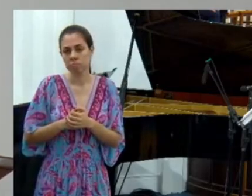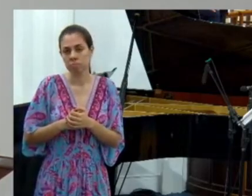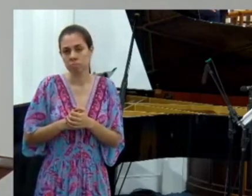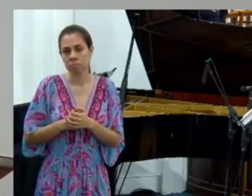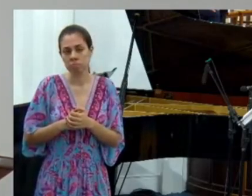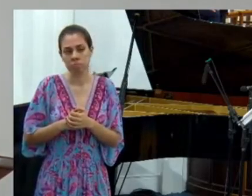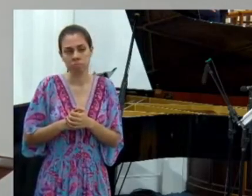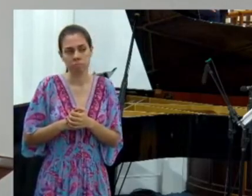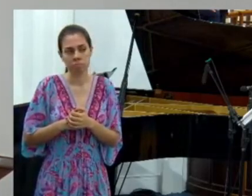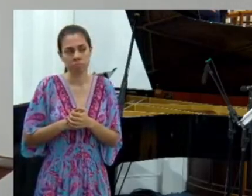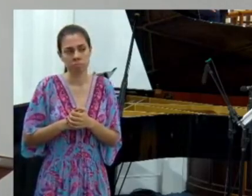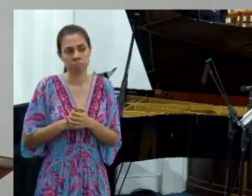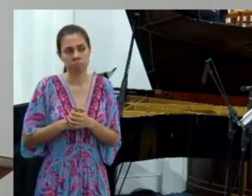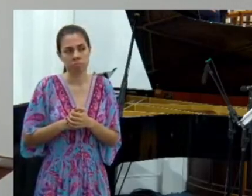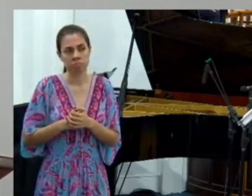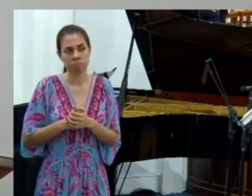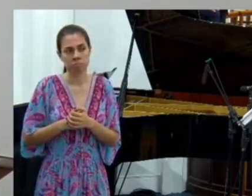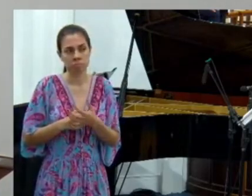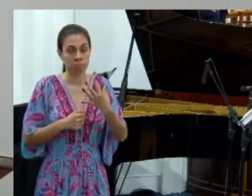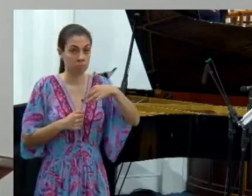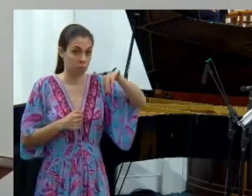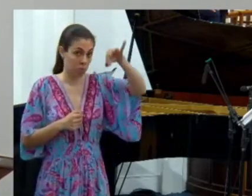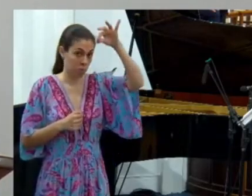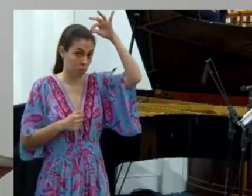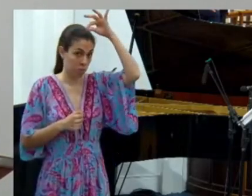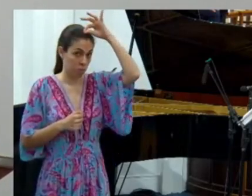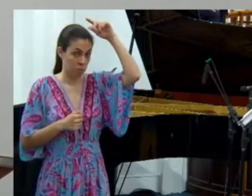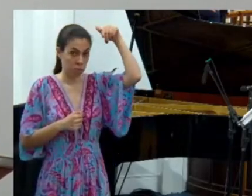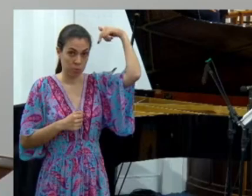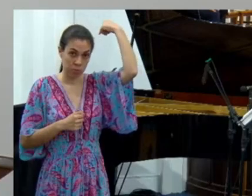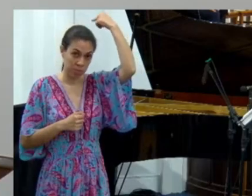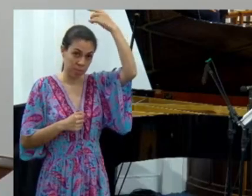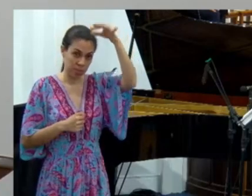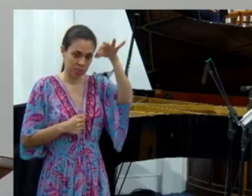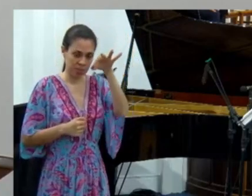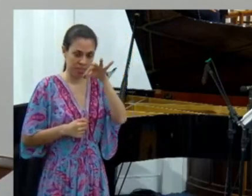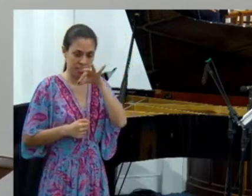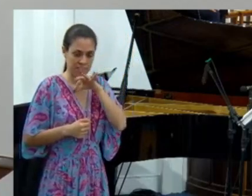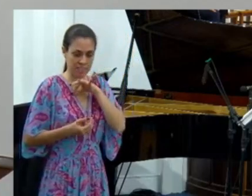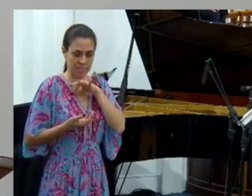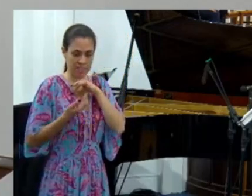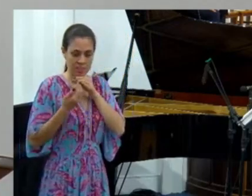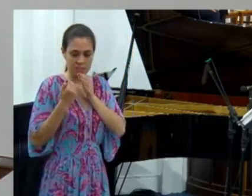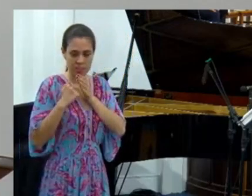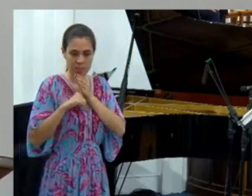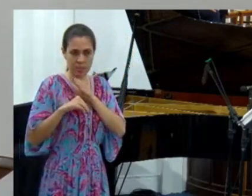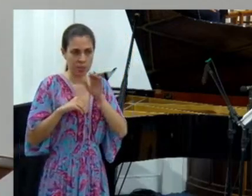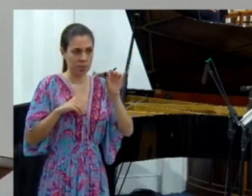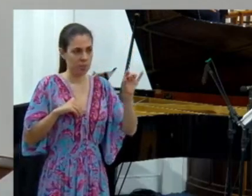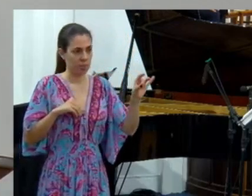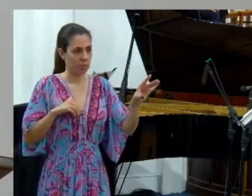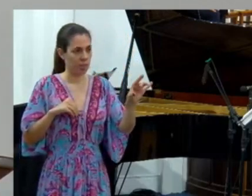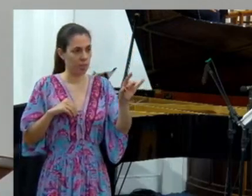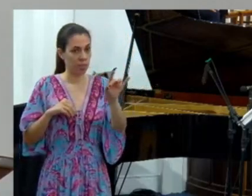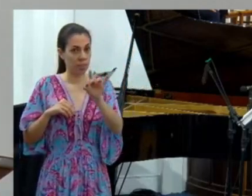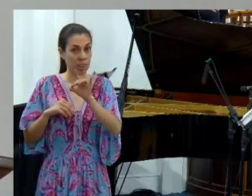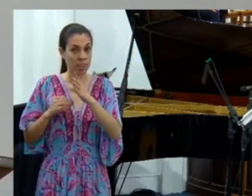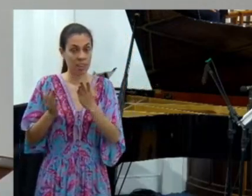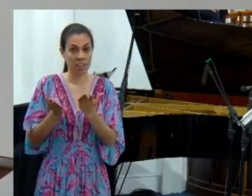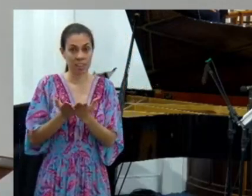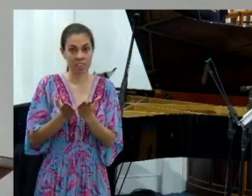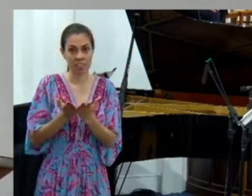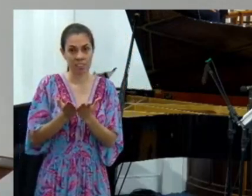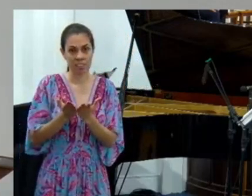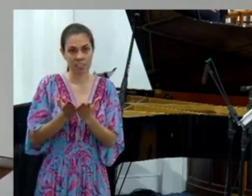Espírito Santo de Deus, habitando na vida de cada crente. Sim, nós estamos num